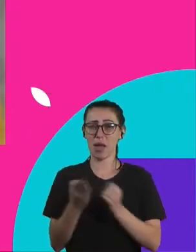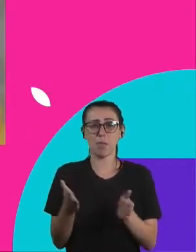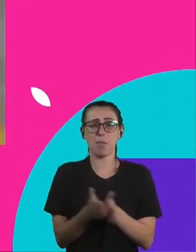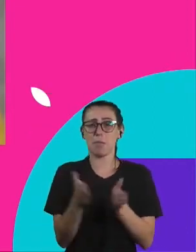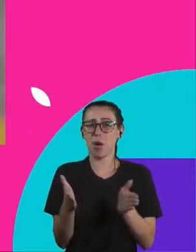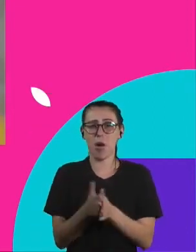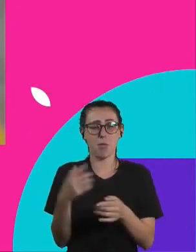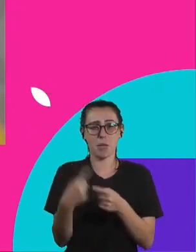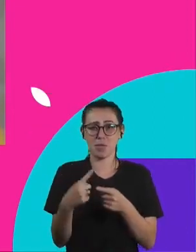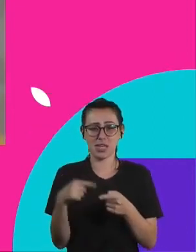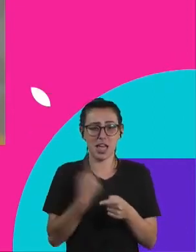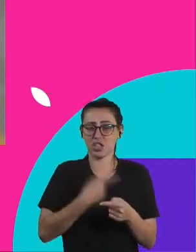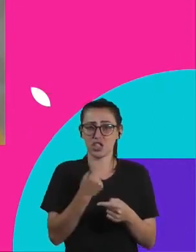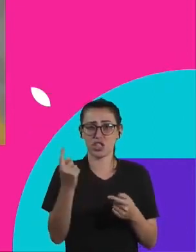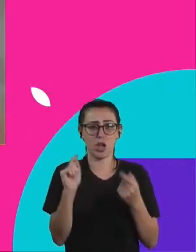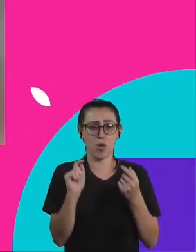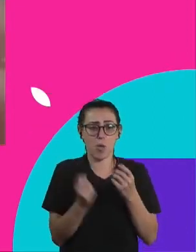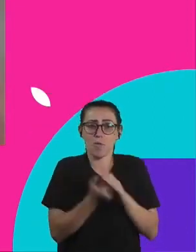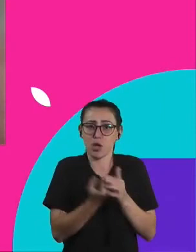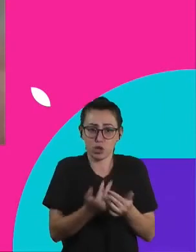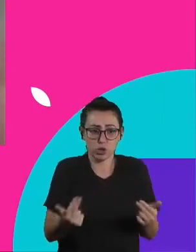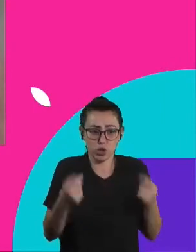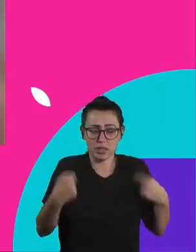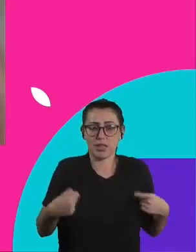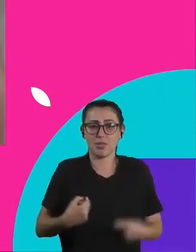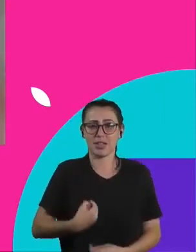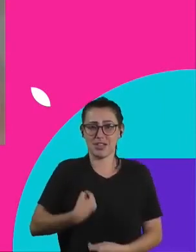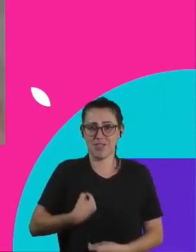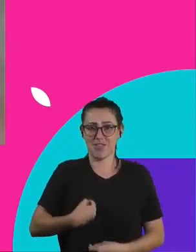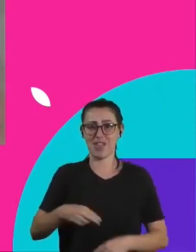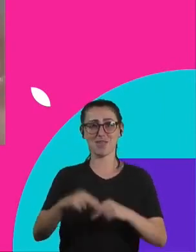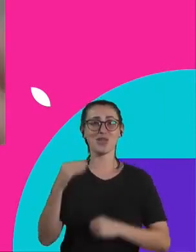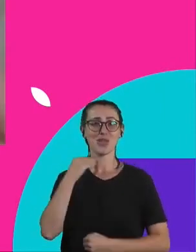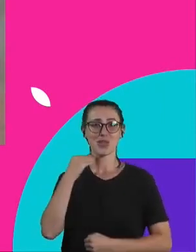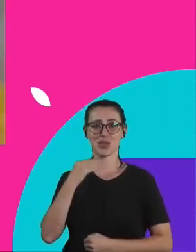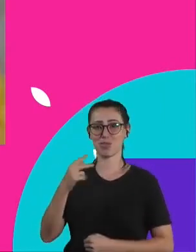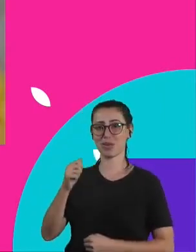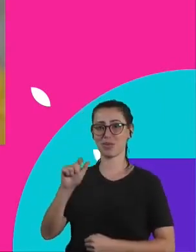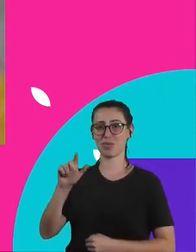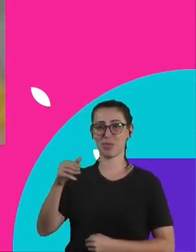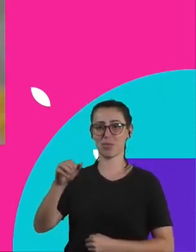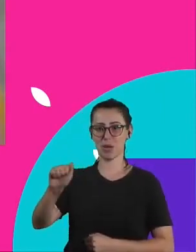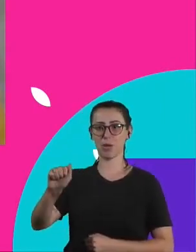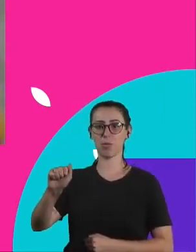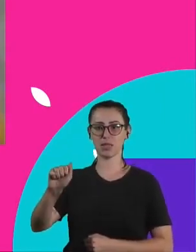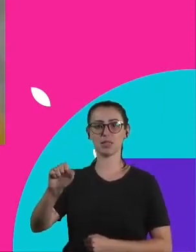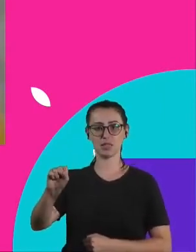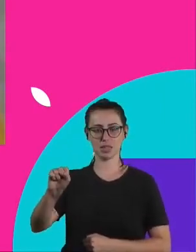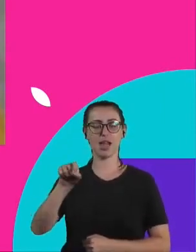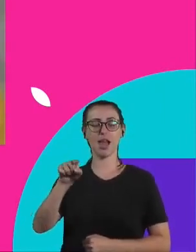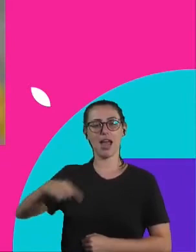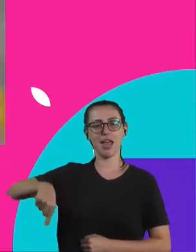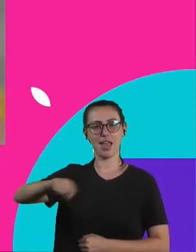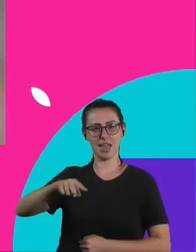gente não produz o que a gente precisa para viver. O Banco Palmas surgiu para isso. Ele surgiu quando a gente disse assim, a gente mesmo sendo de baixa